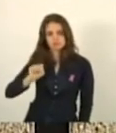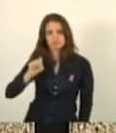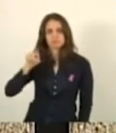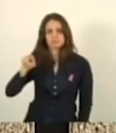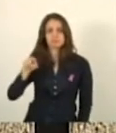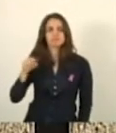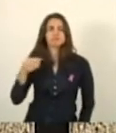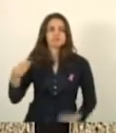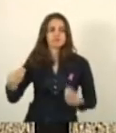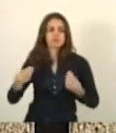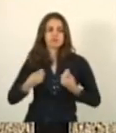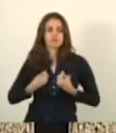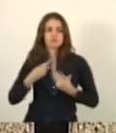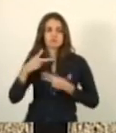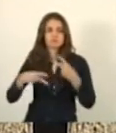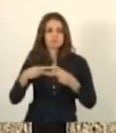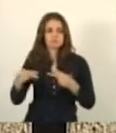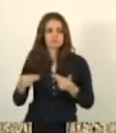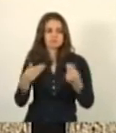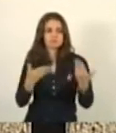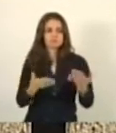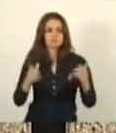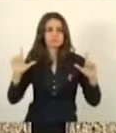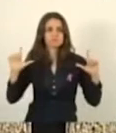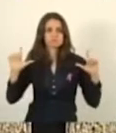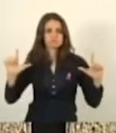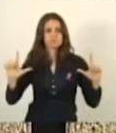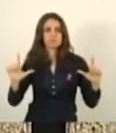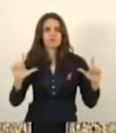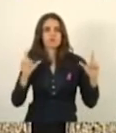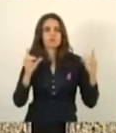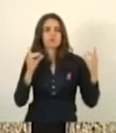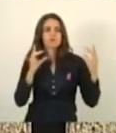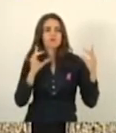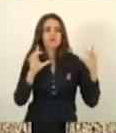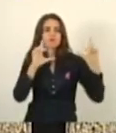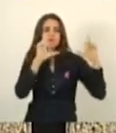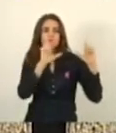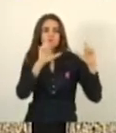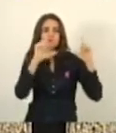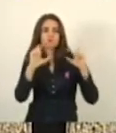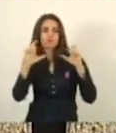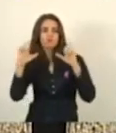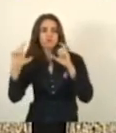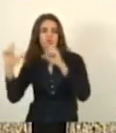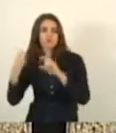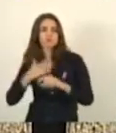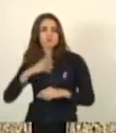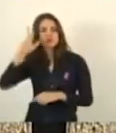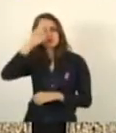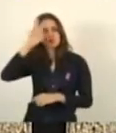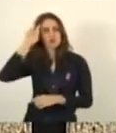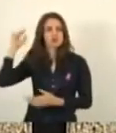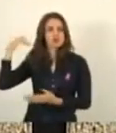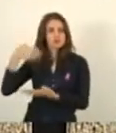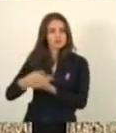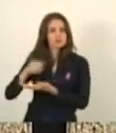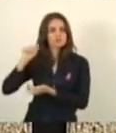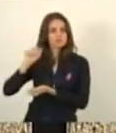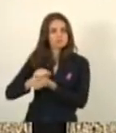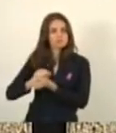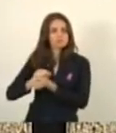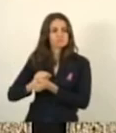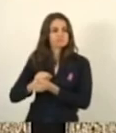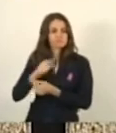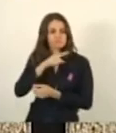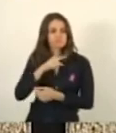Fez essa homenagem, colocou as fotos da nossa luta, da nossa caminhada com a Hebes, ali está a direção